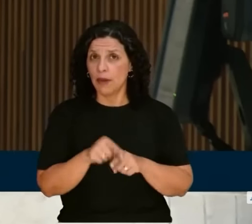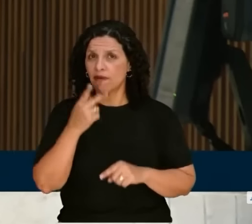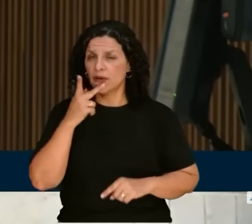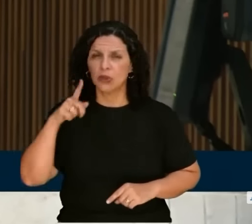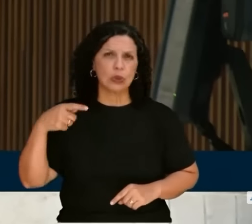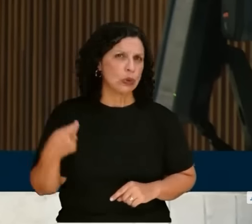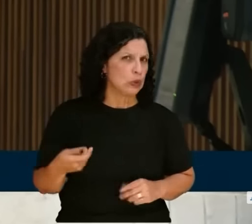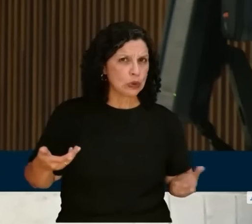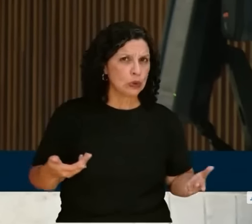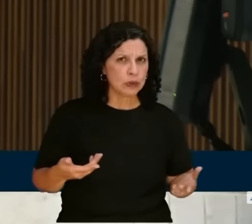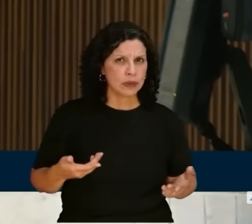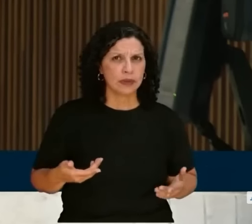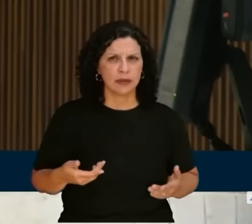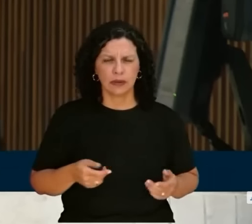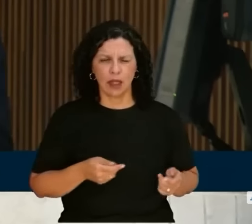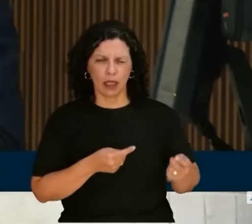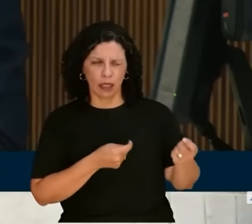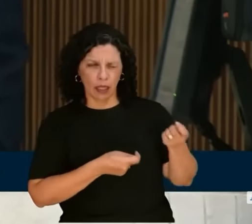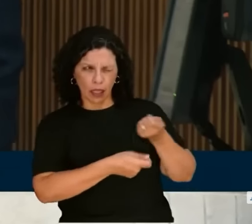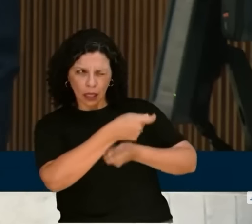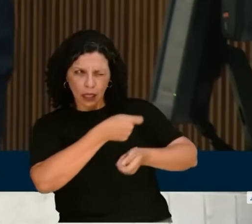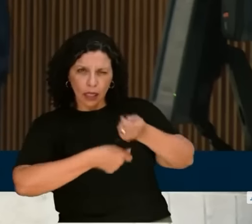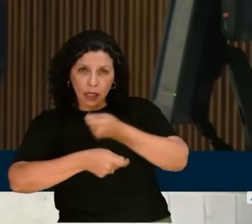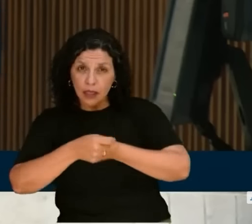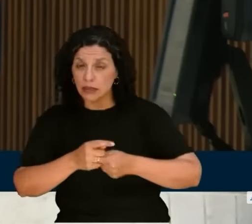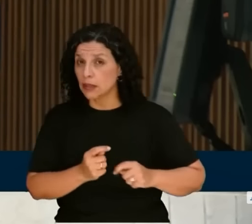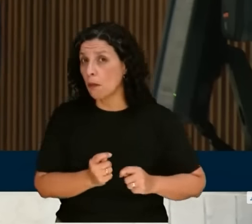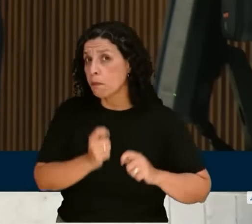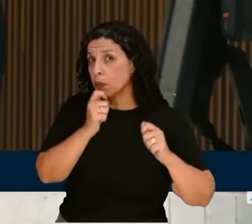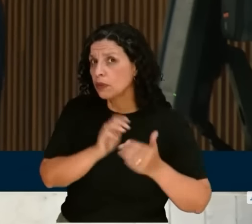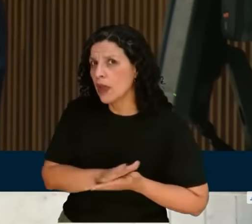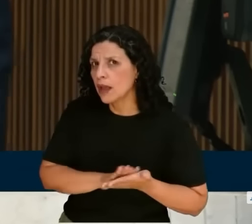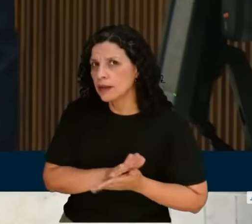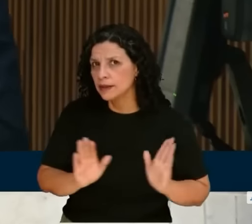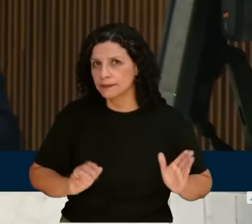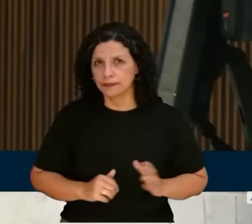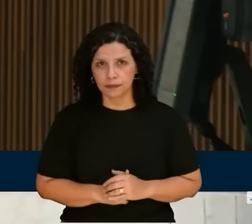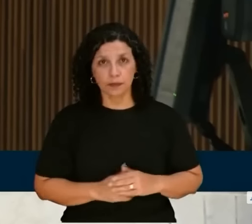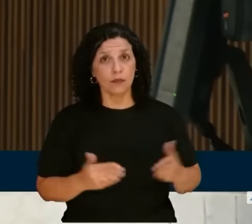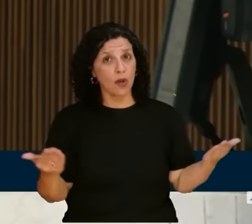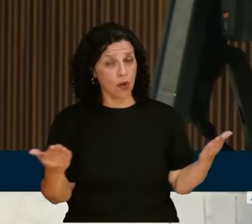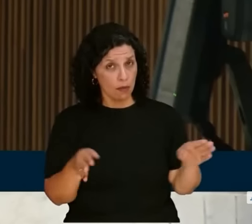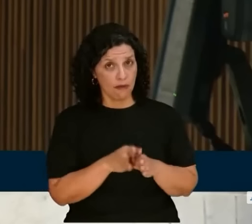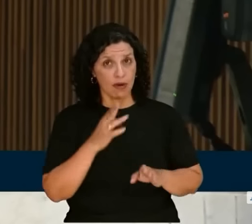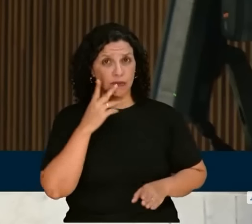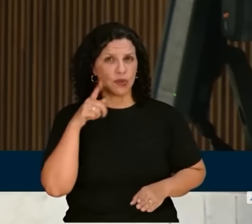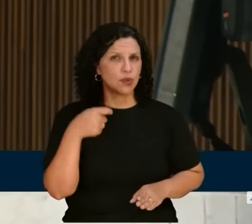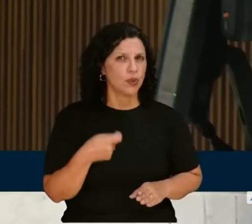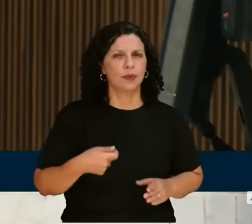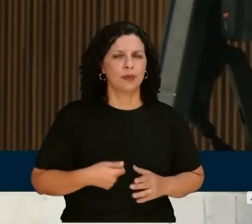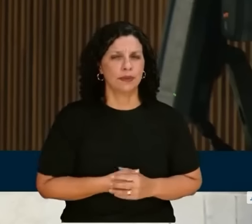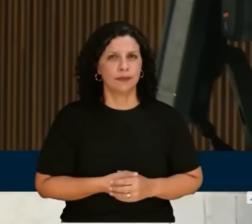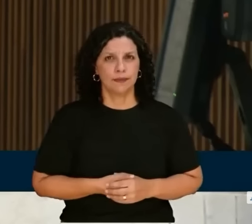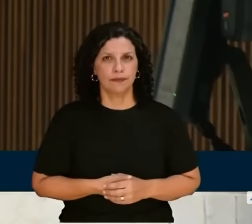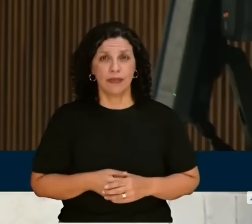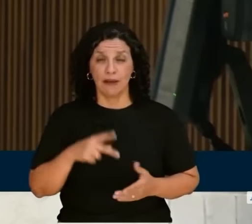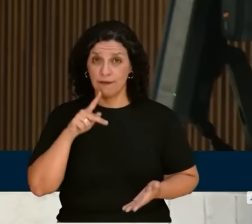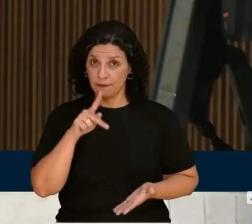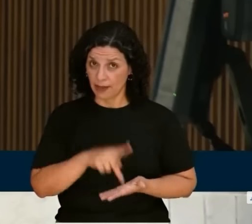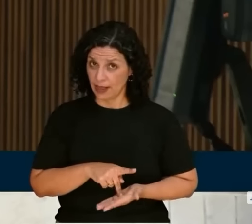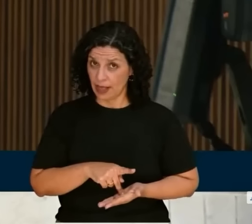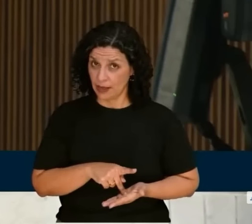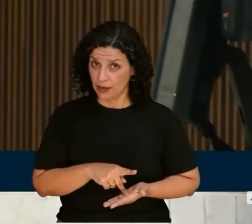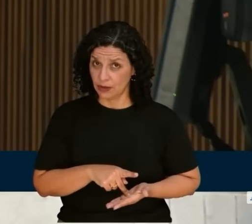falar sobre chantagem quem não é chantagista. Só pode falar sobre a